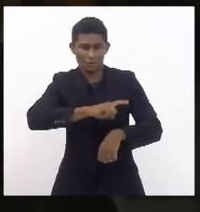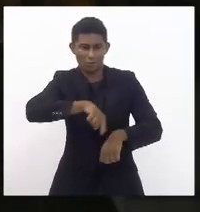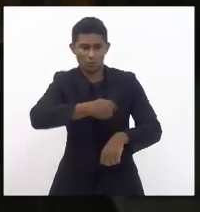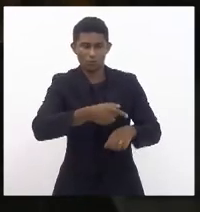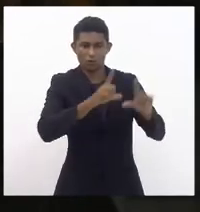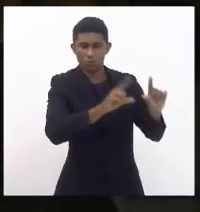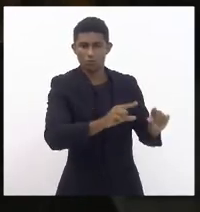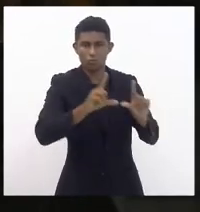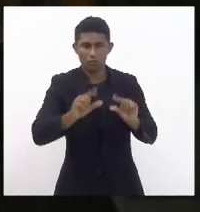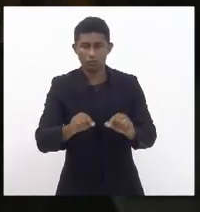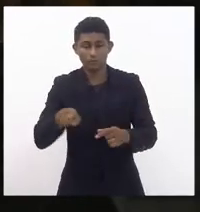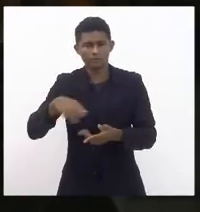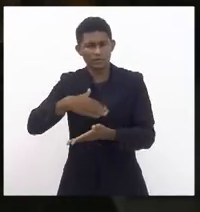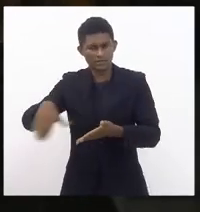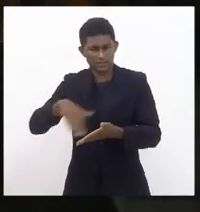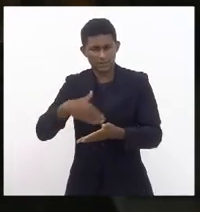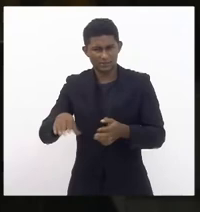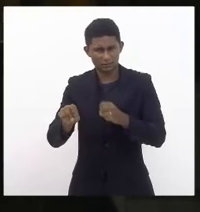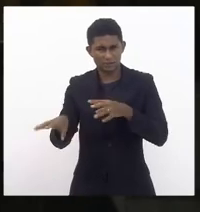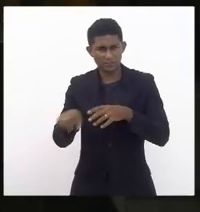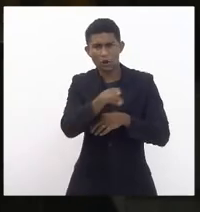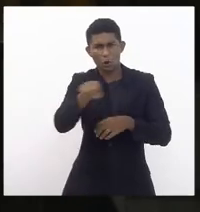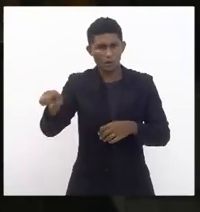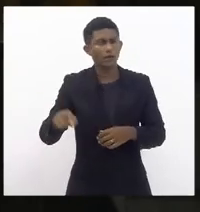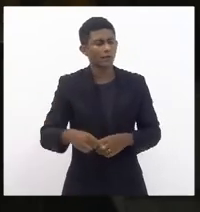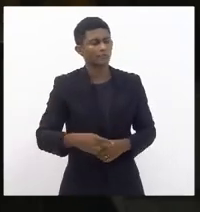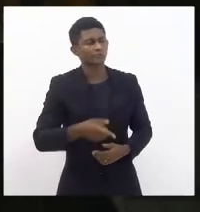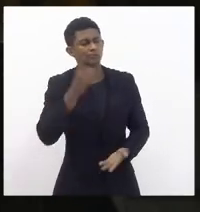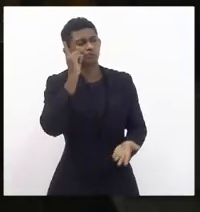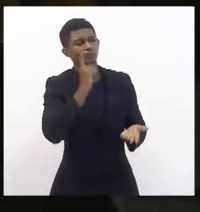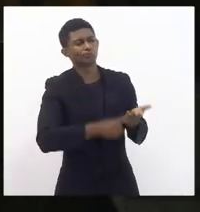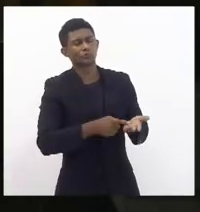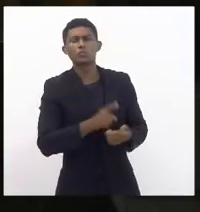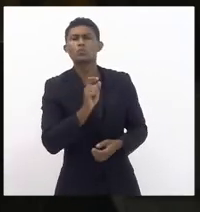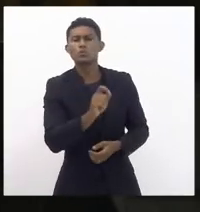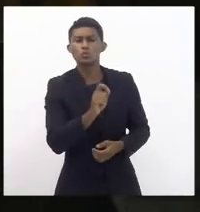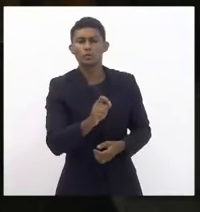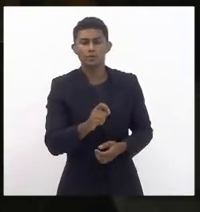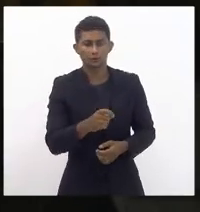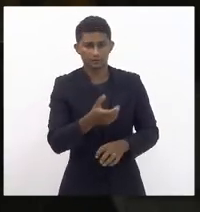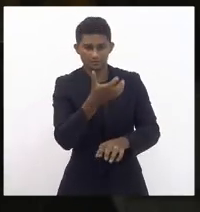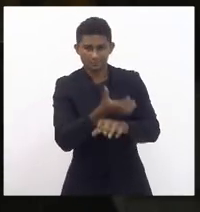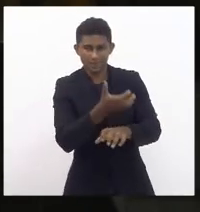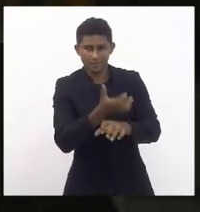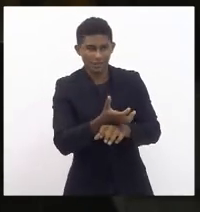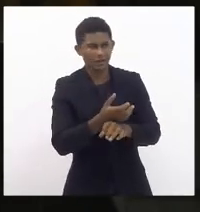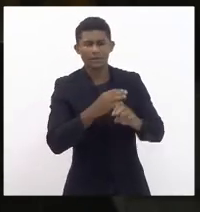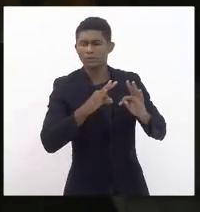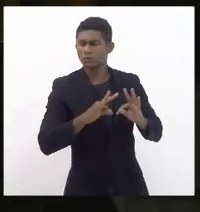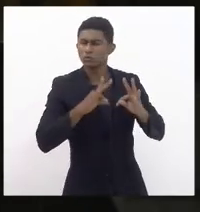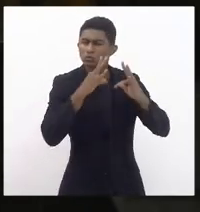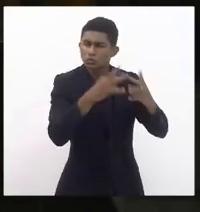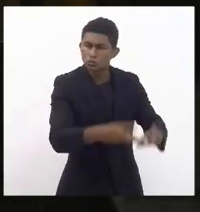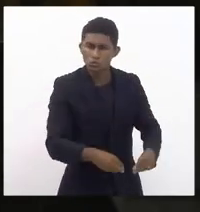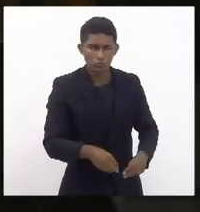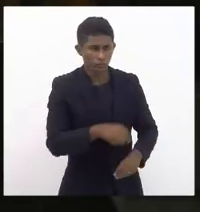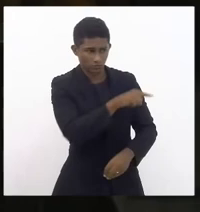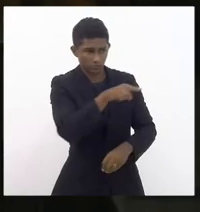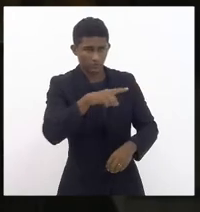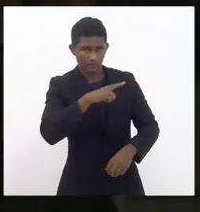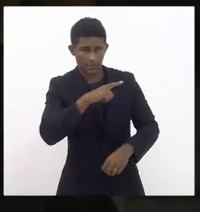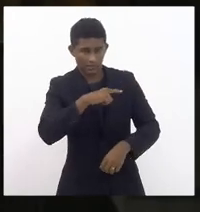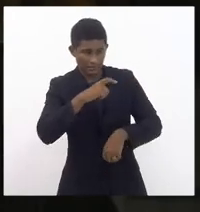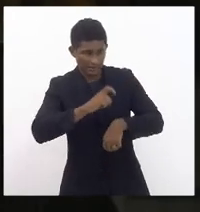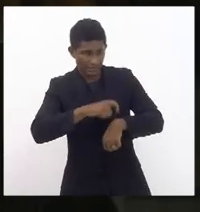é a Seduc na reunião se comprometeu de que todas as disciplinas que tivessem com o único tempo